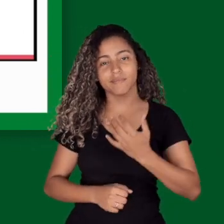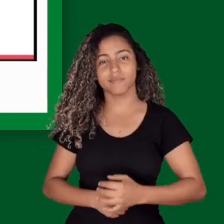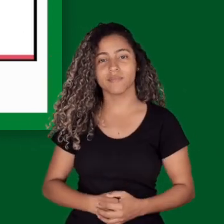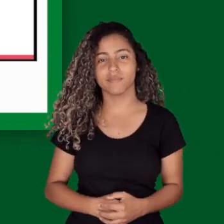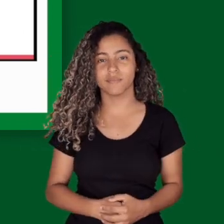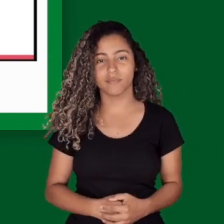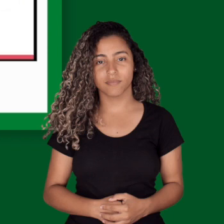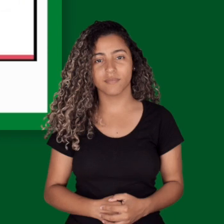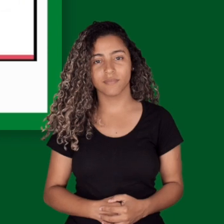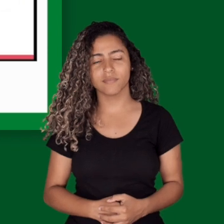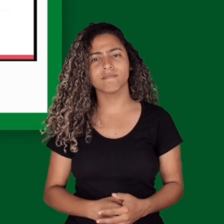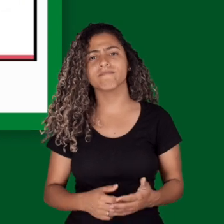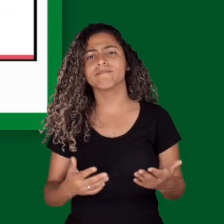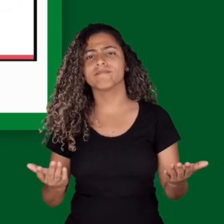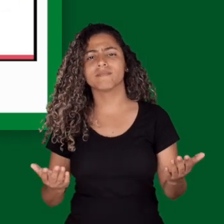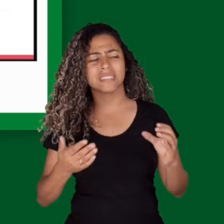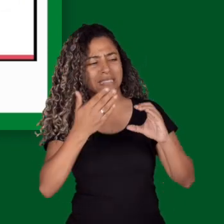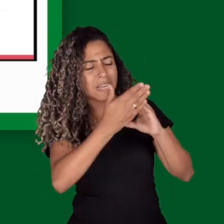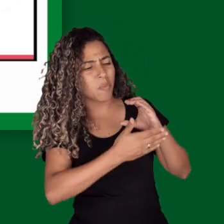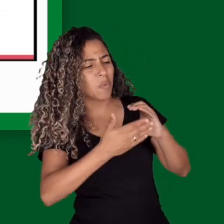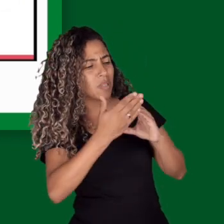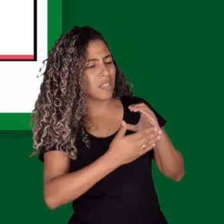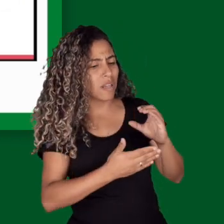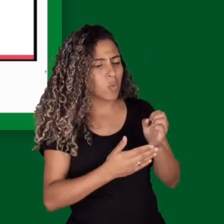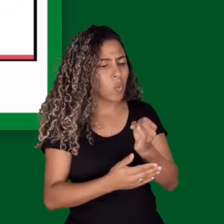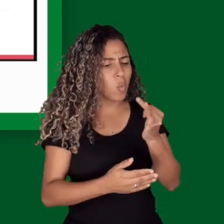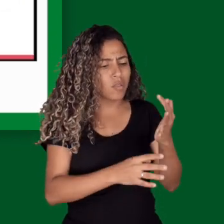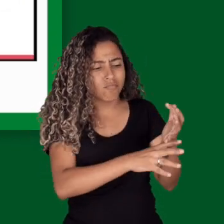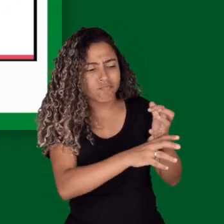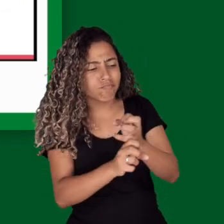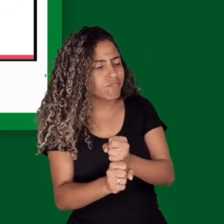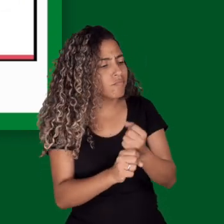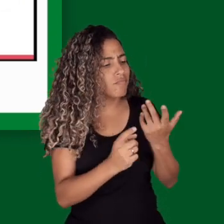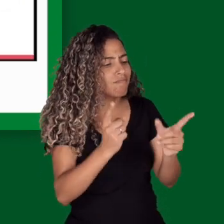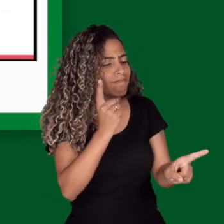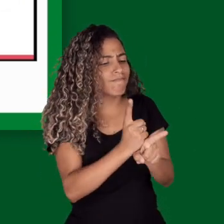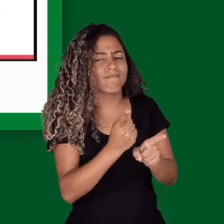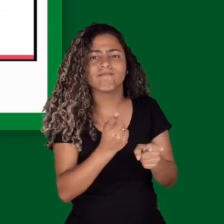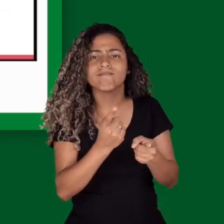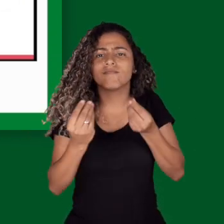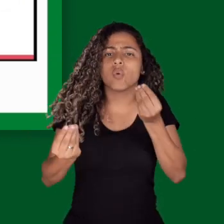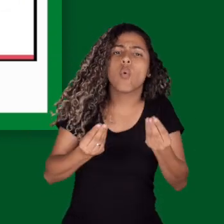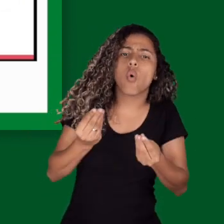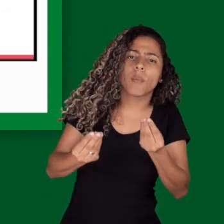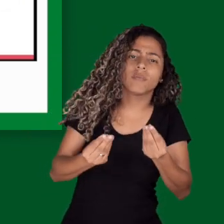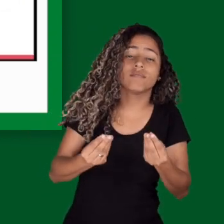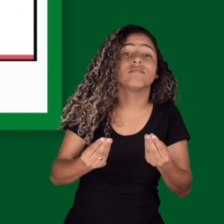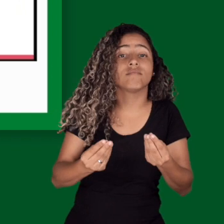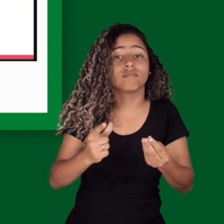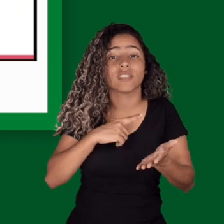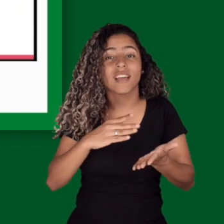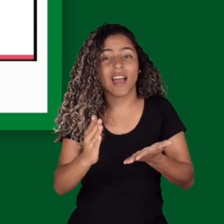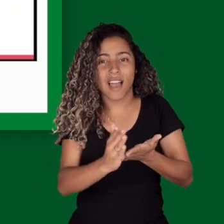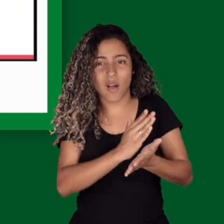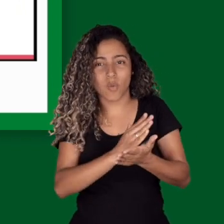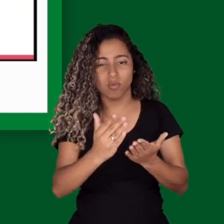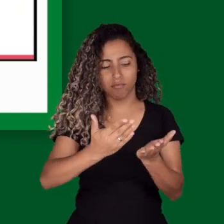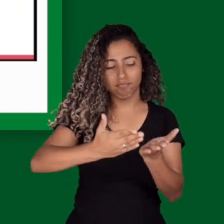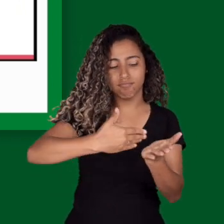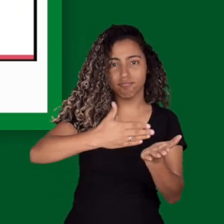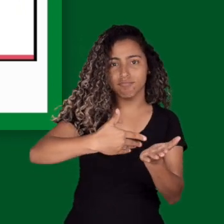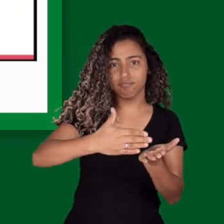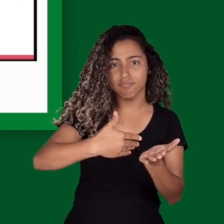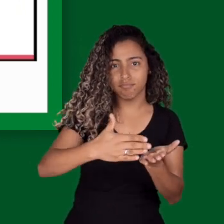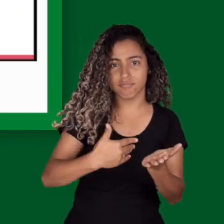Mas como então que a gente sabe a quantidade de carboidrato nos alimentos, né? Então, hoje nós temos os manuais de contagem de carboidratos que